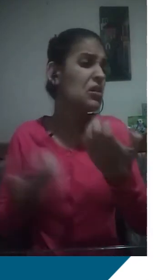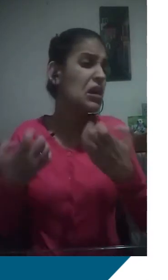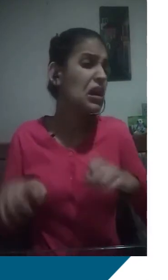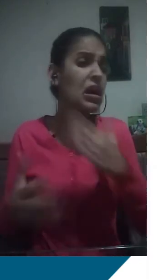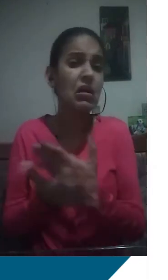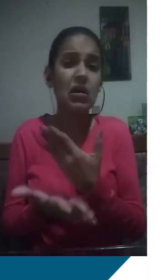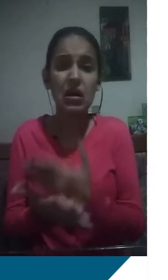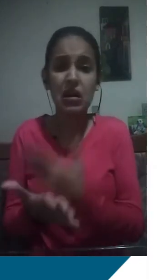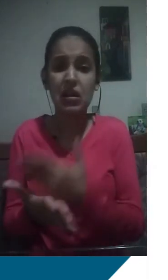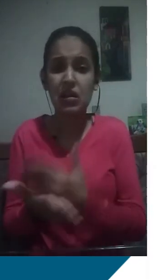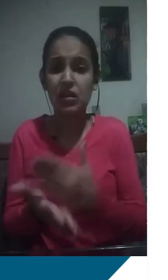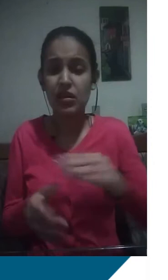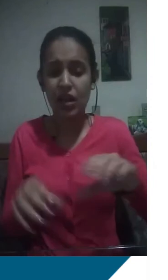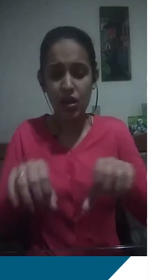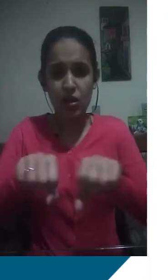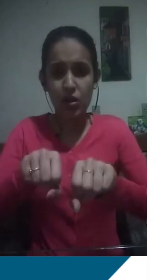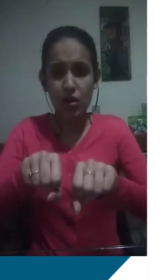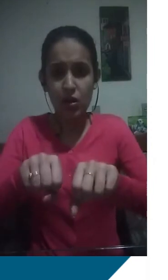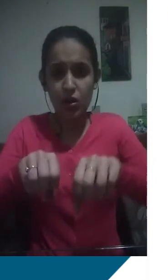perto da variação de comprimento dele.